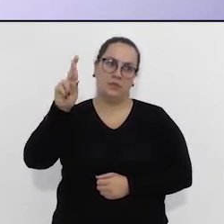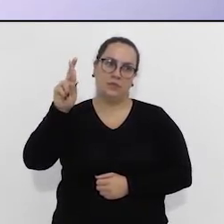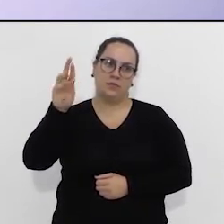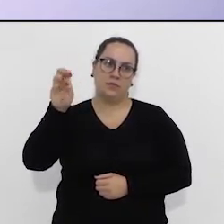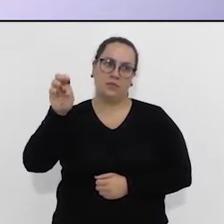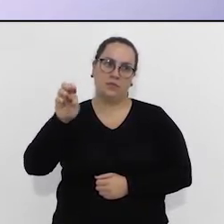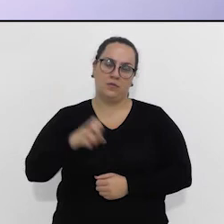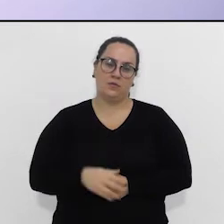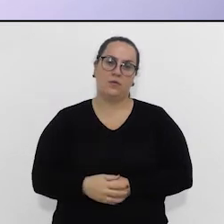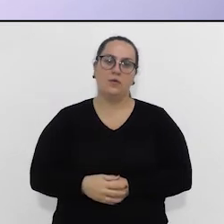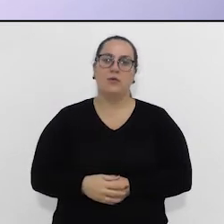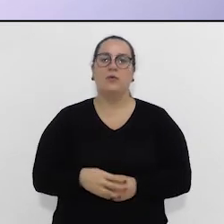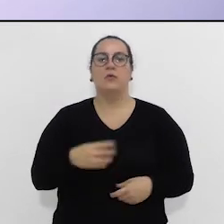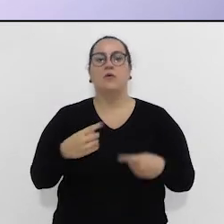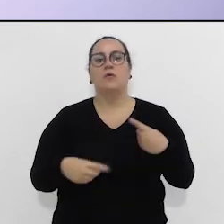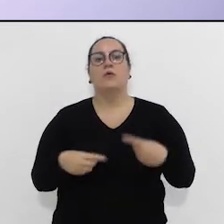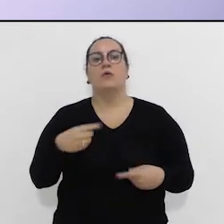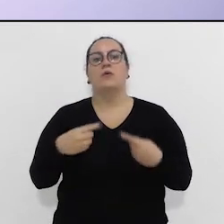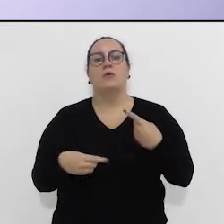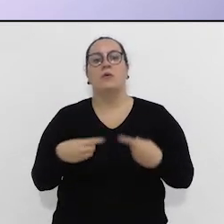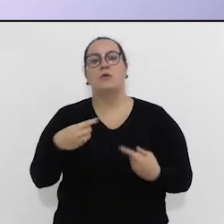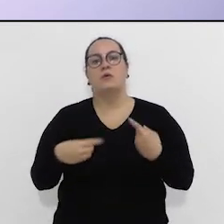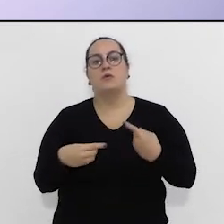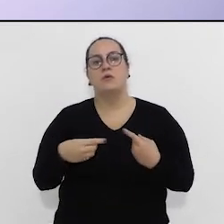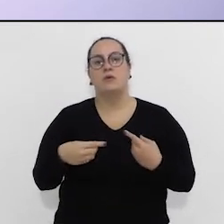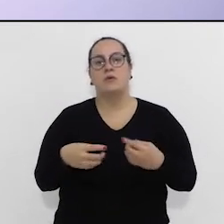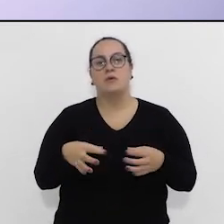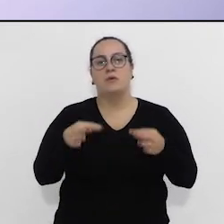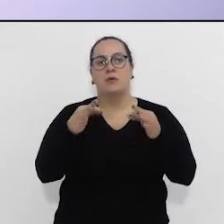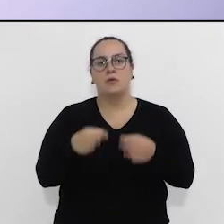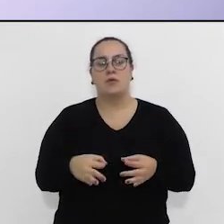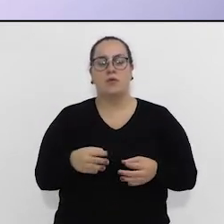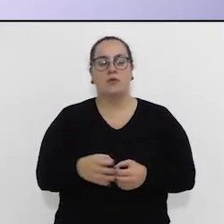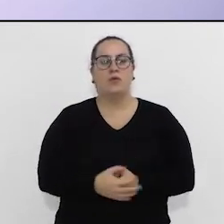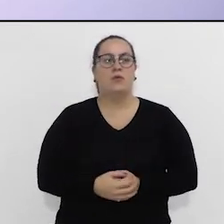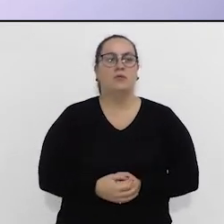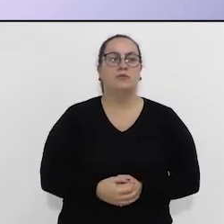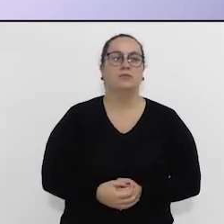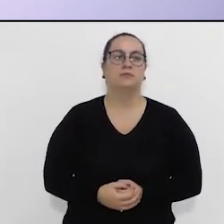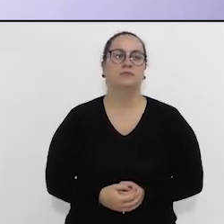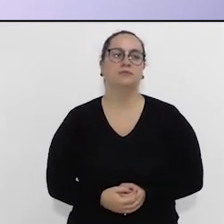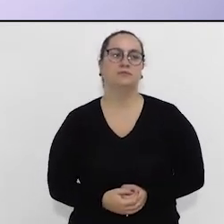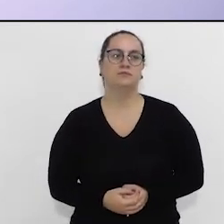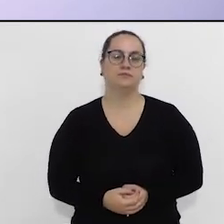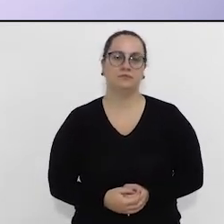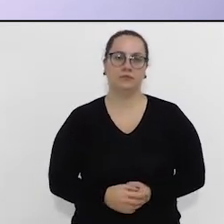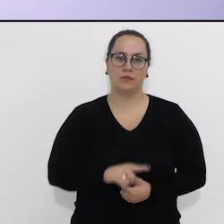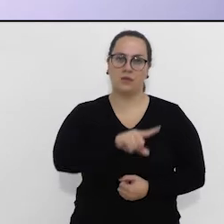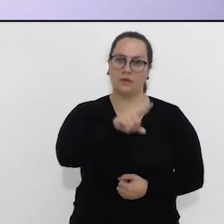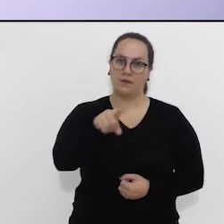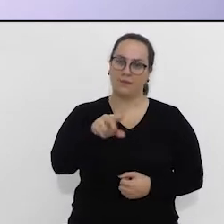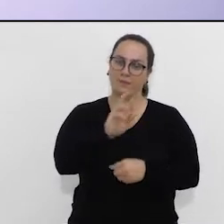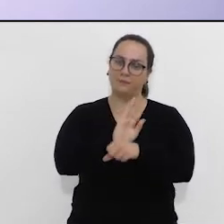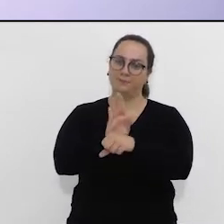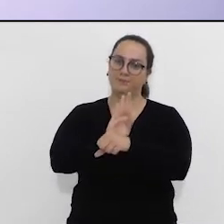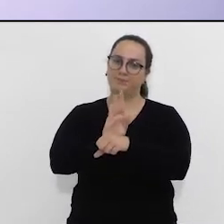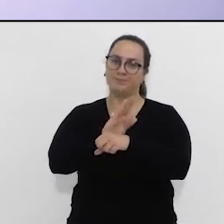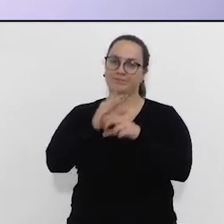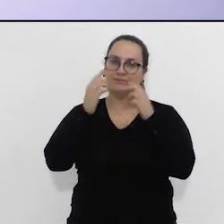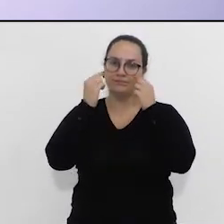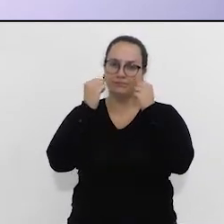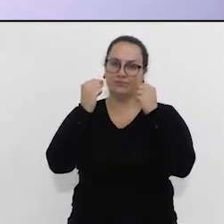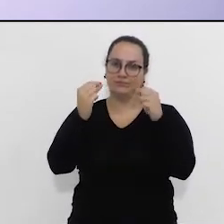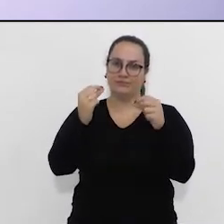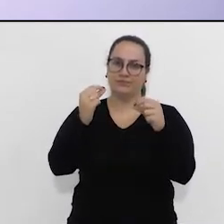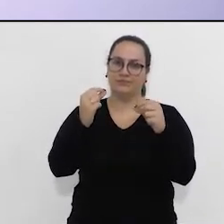pública que é mais um tema né como a gente falou né para o candidato Denilson ziroldo e eu lembro a você que você pode acompanhar nessa entrevista